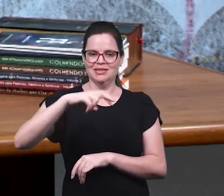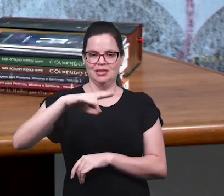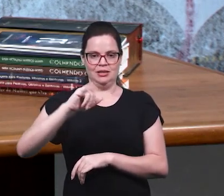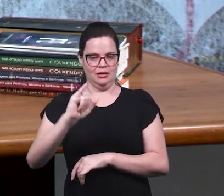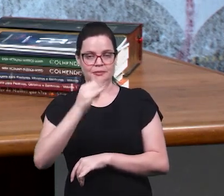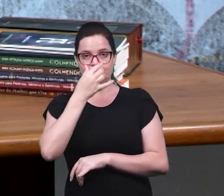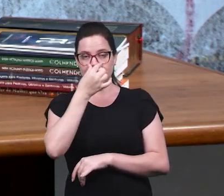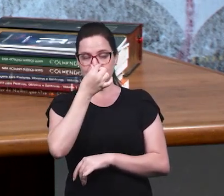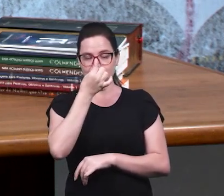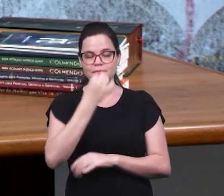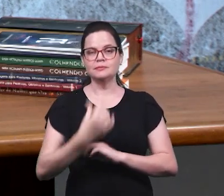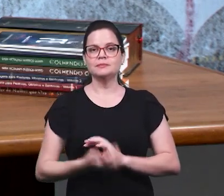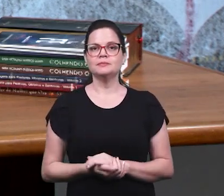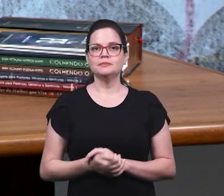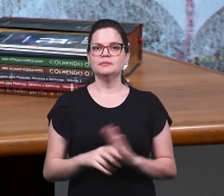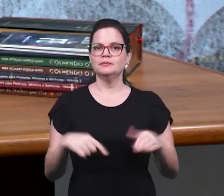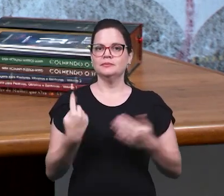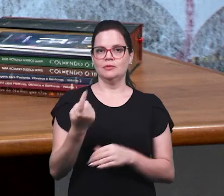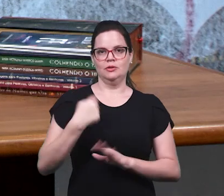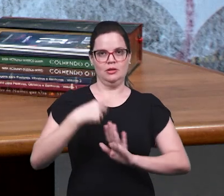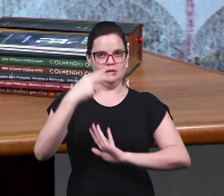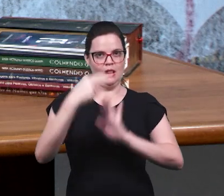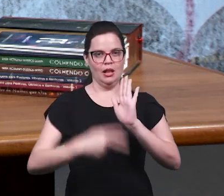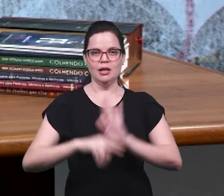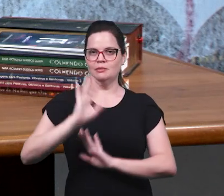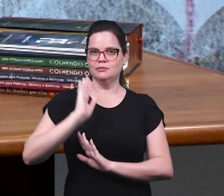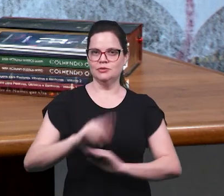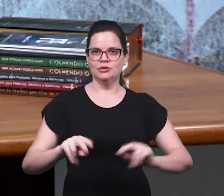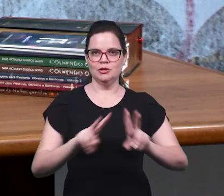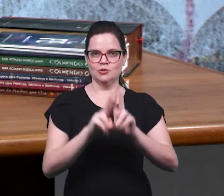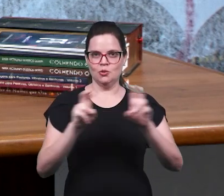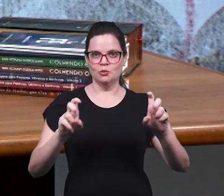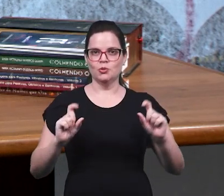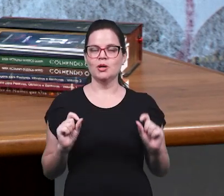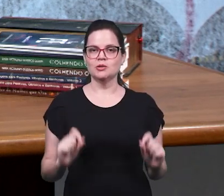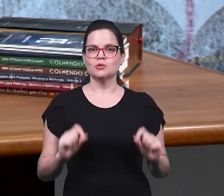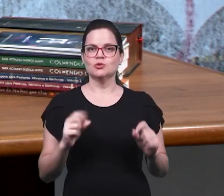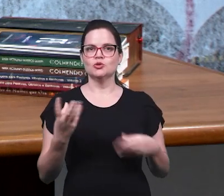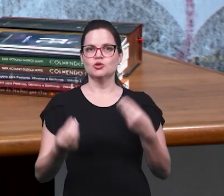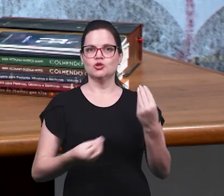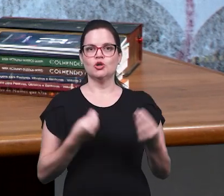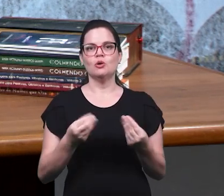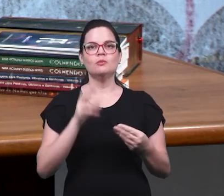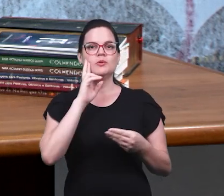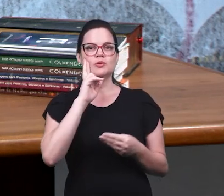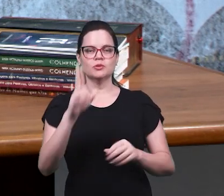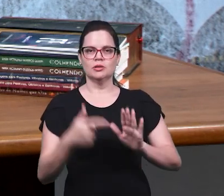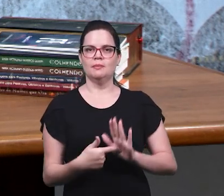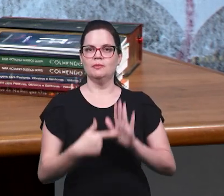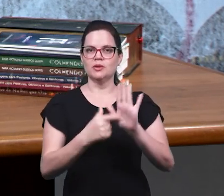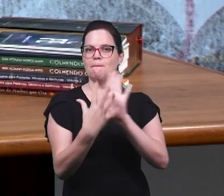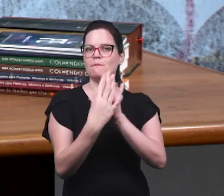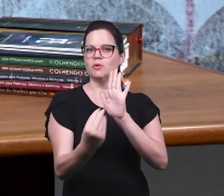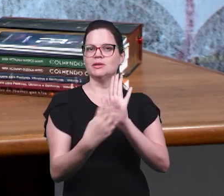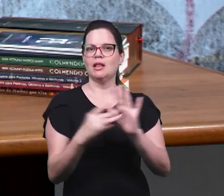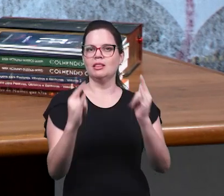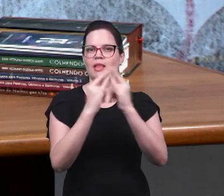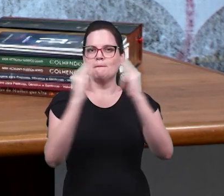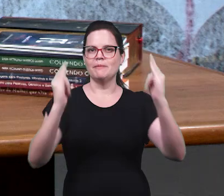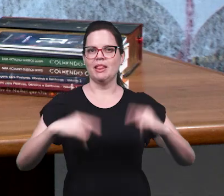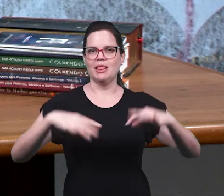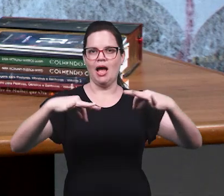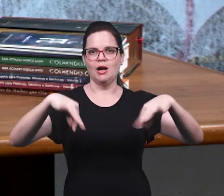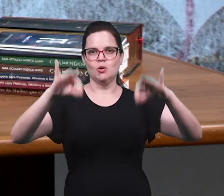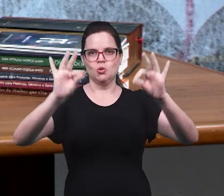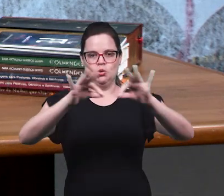vez. Nós já lemos isso, né, nessa leitura sequencial, quando o Senhor está falando a respeito do modelo do tabernáculo,